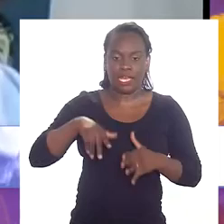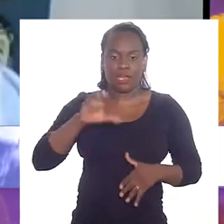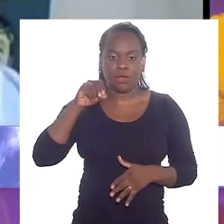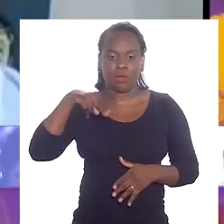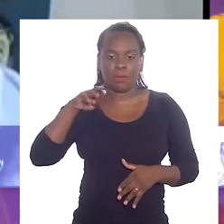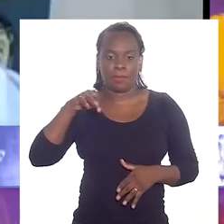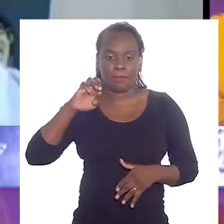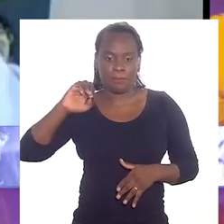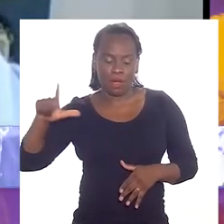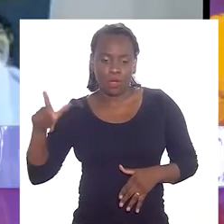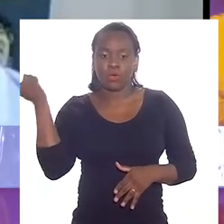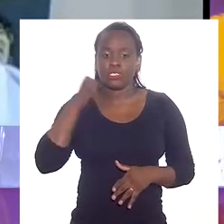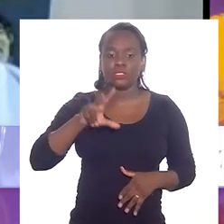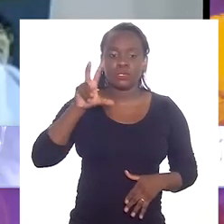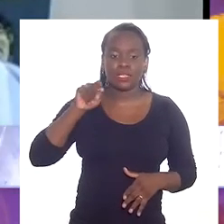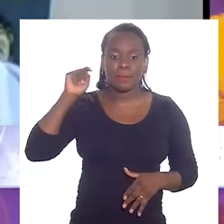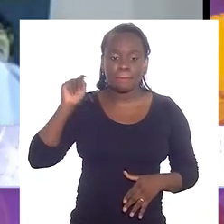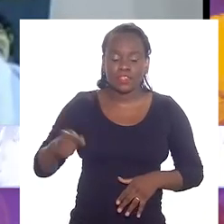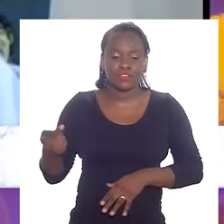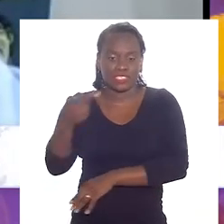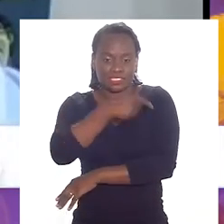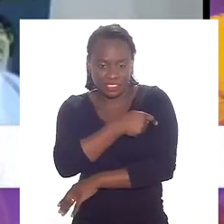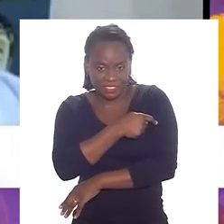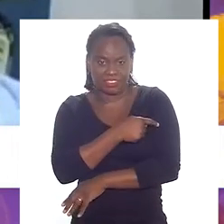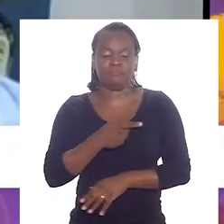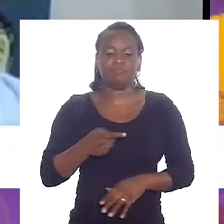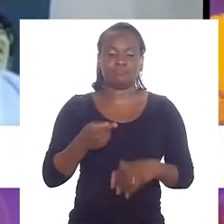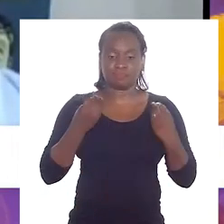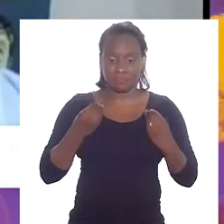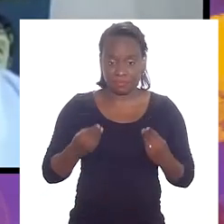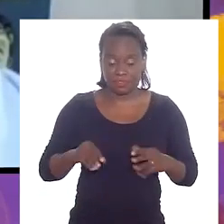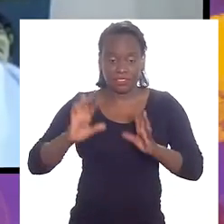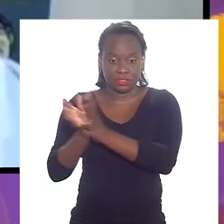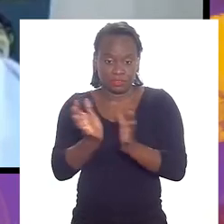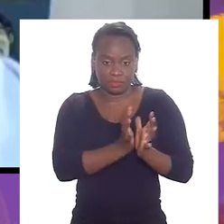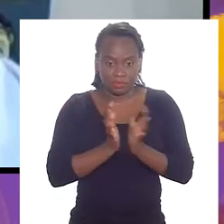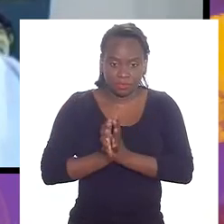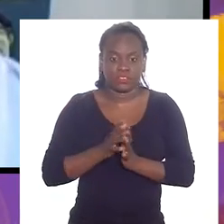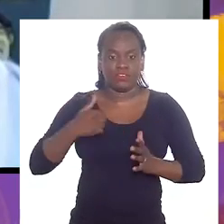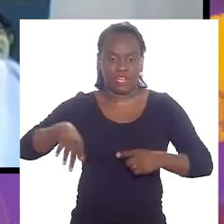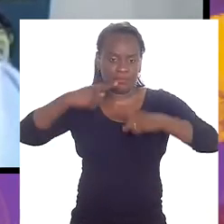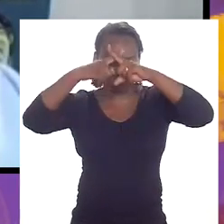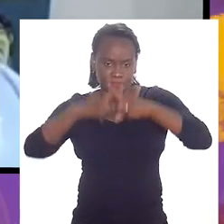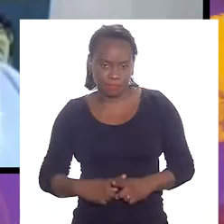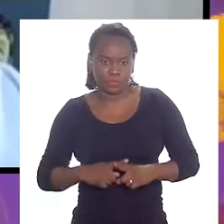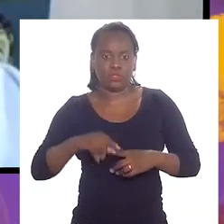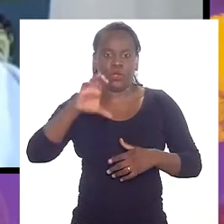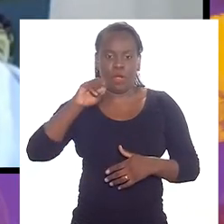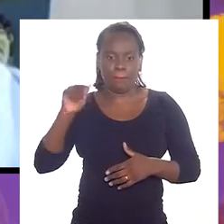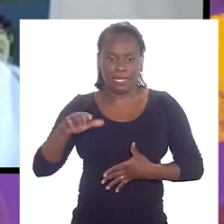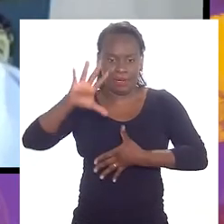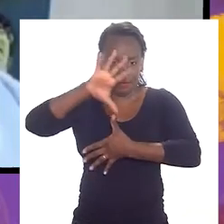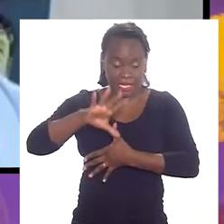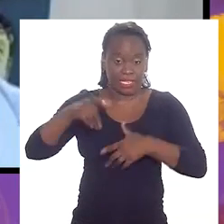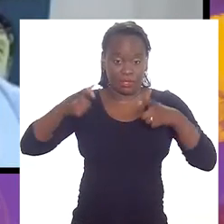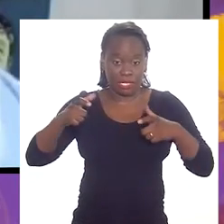a Conmebol conseguiu 50 mil doses de vacinas para que as seleções que irão disputar a Copa